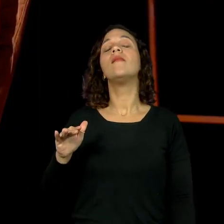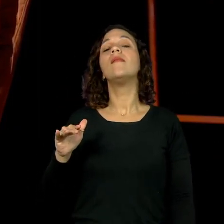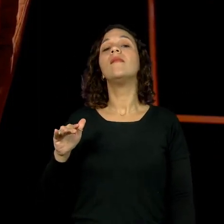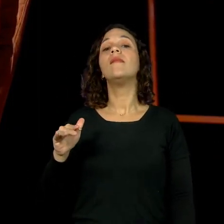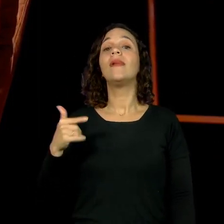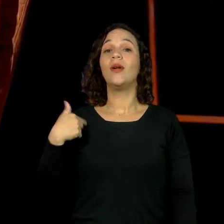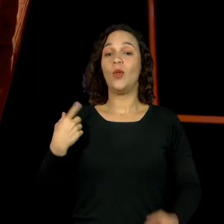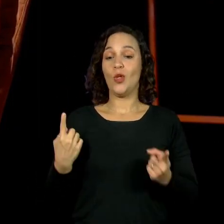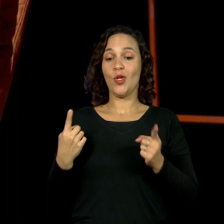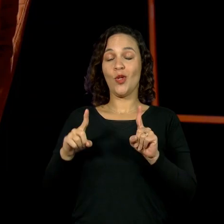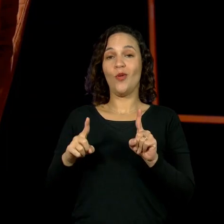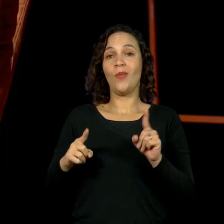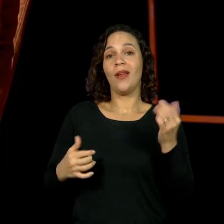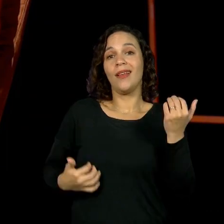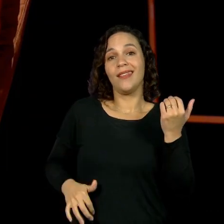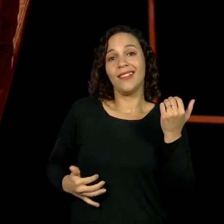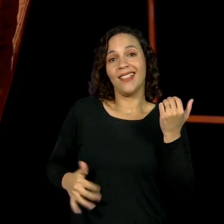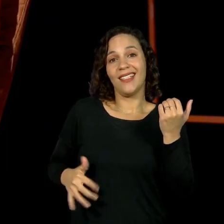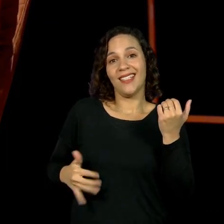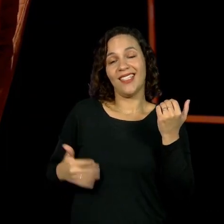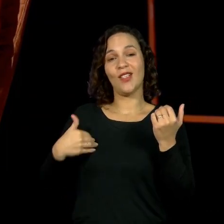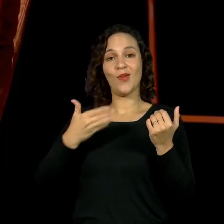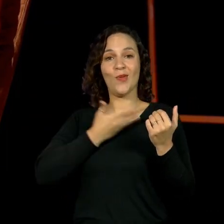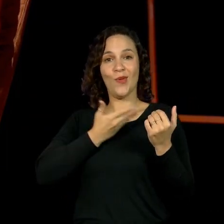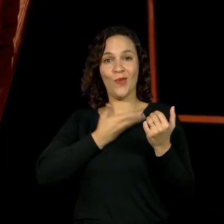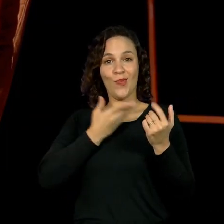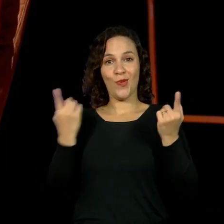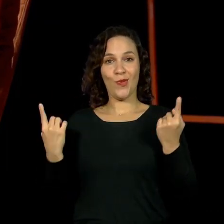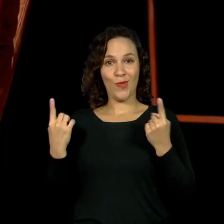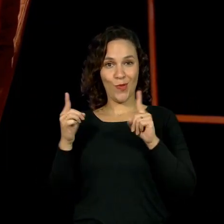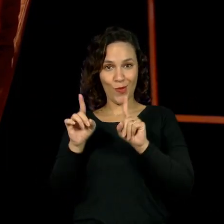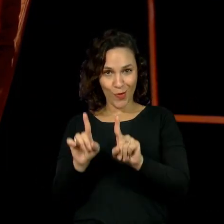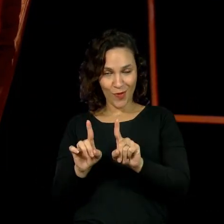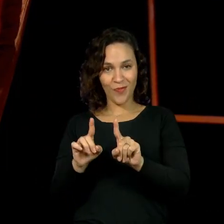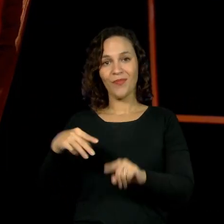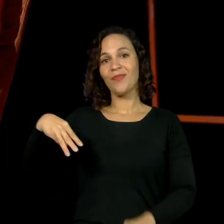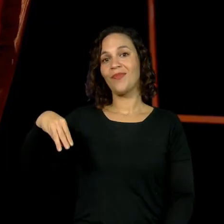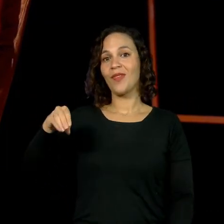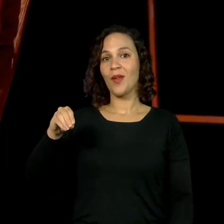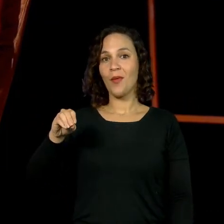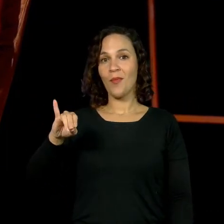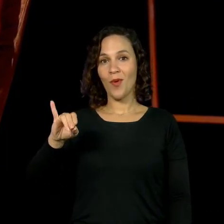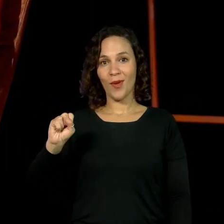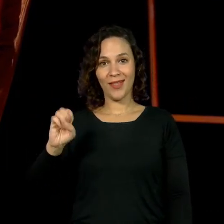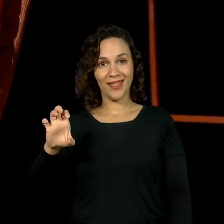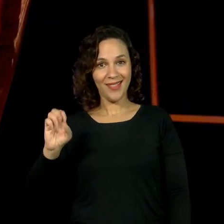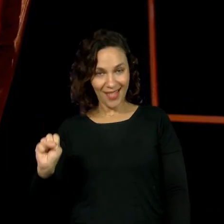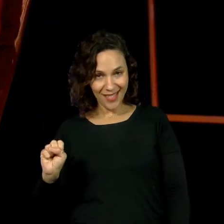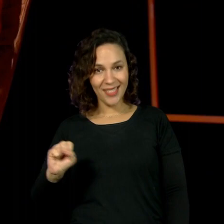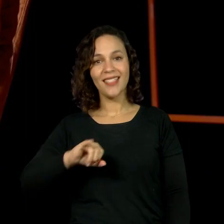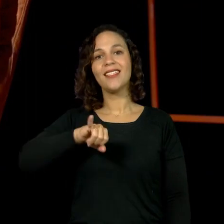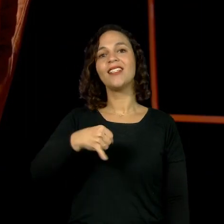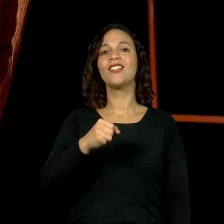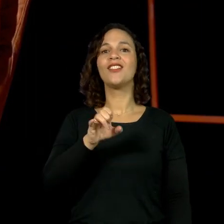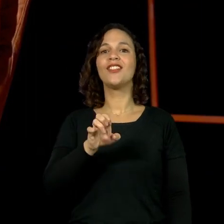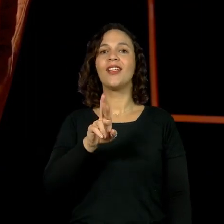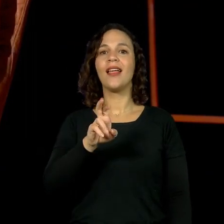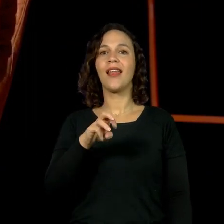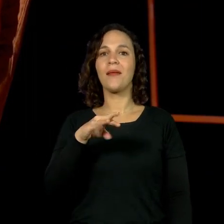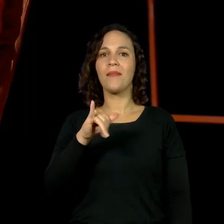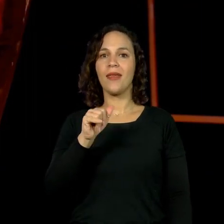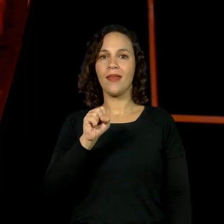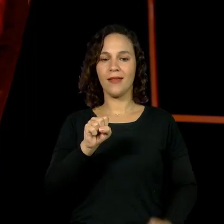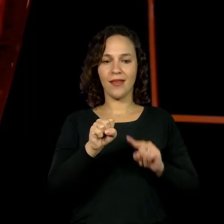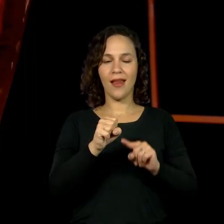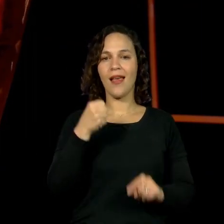uma dupla sertaneja, um amigo, né, que era a dupla Moisés e Jeremias. O Jeremias fazia a primeira voz, eu